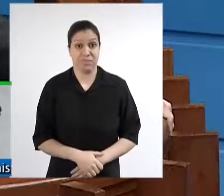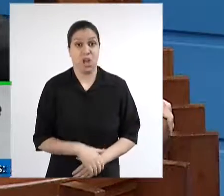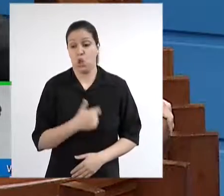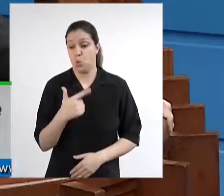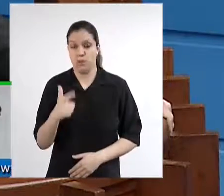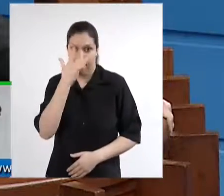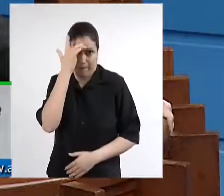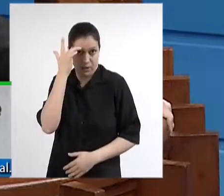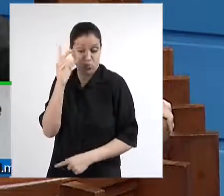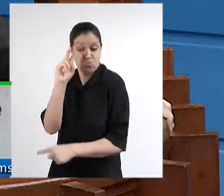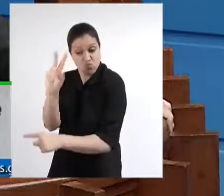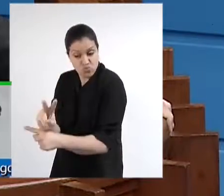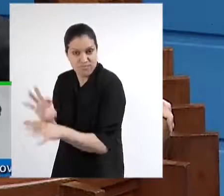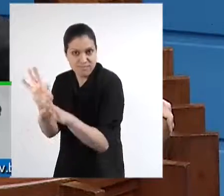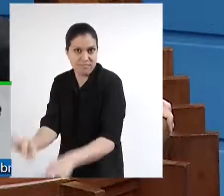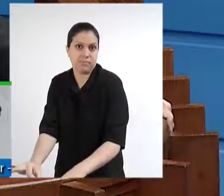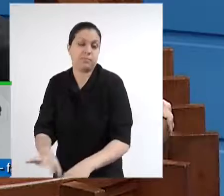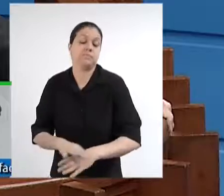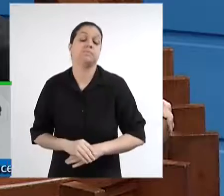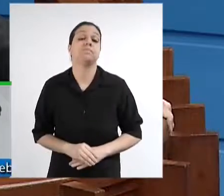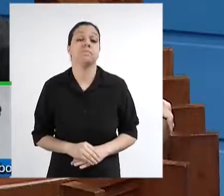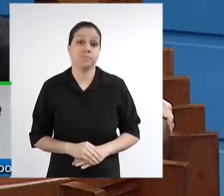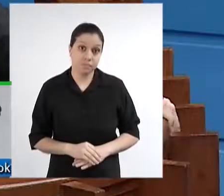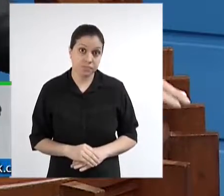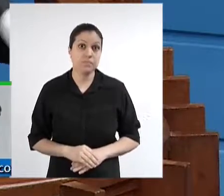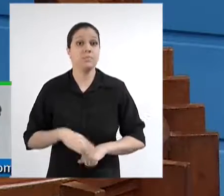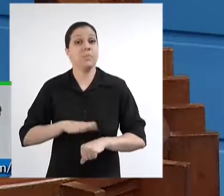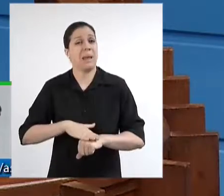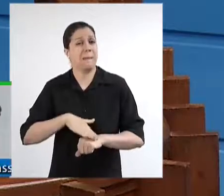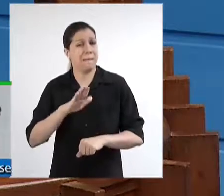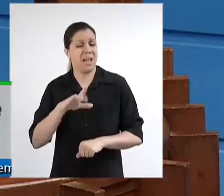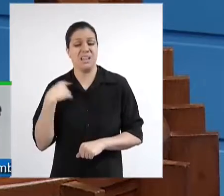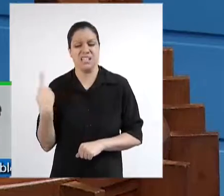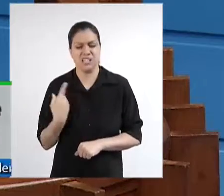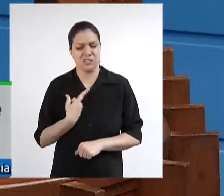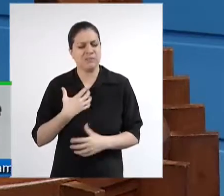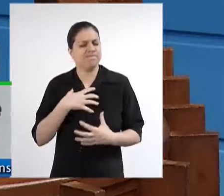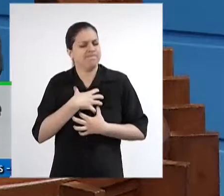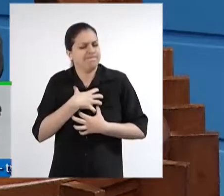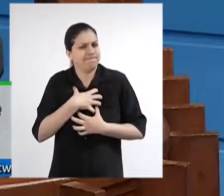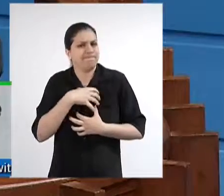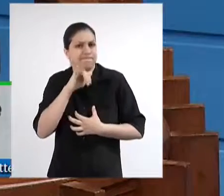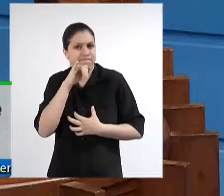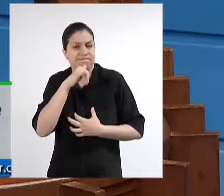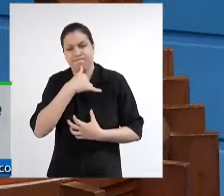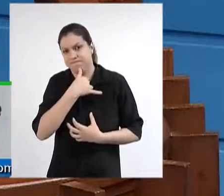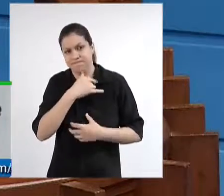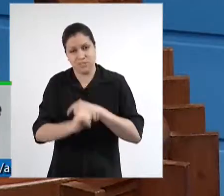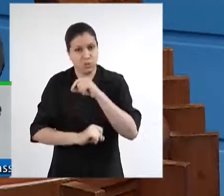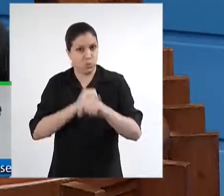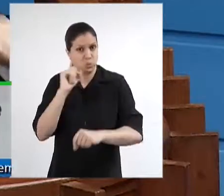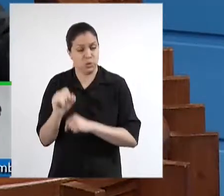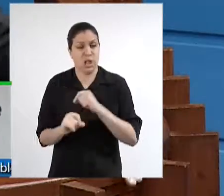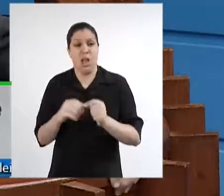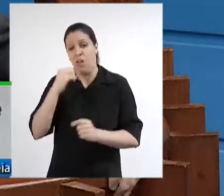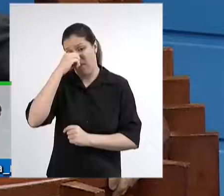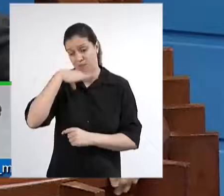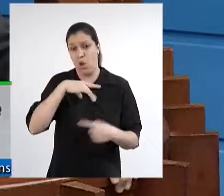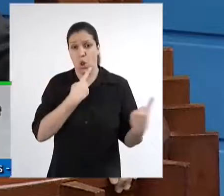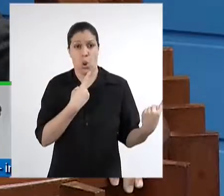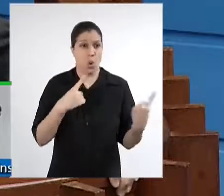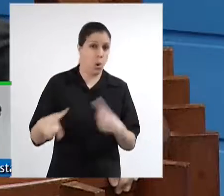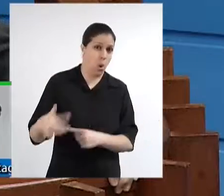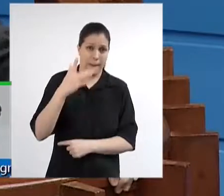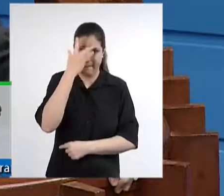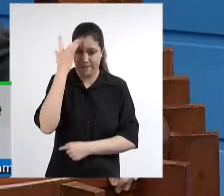ninguém por eles. E o que mais nos entristece dentro da violência contra